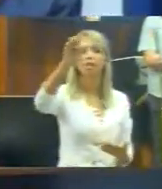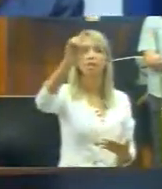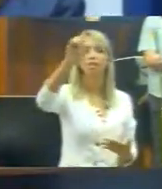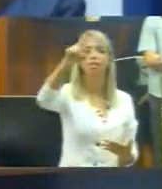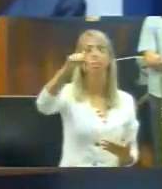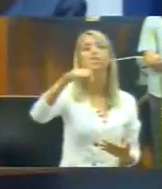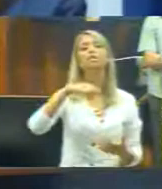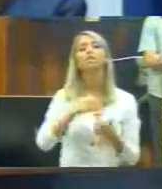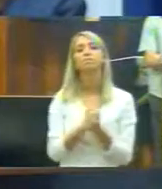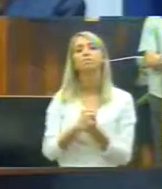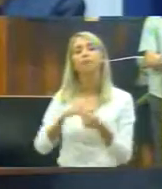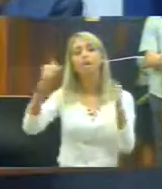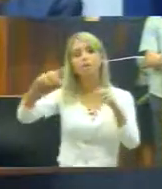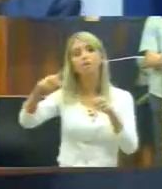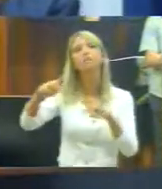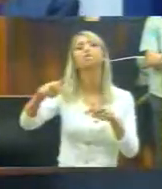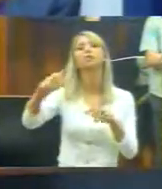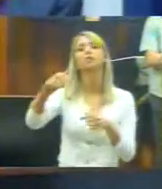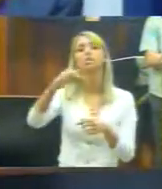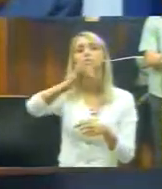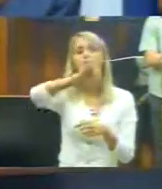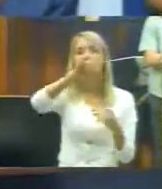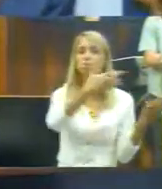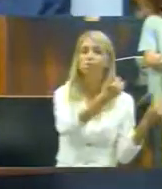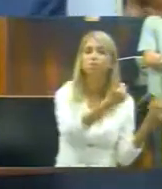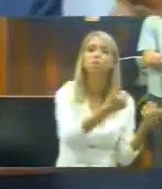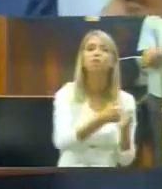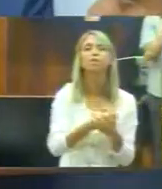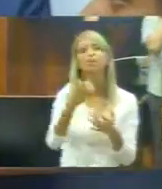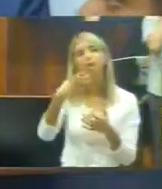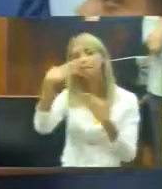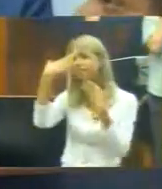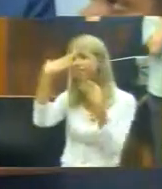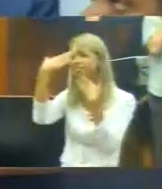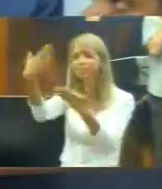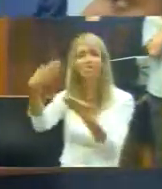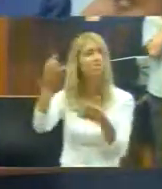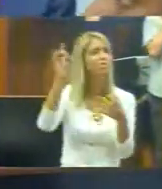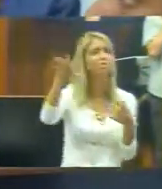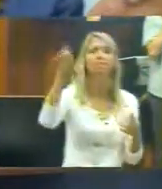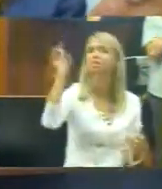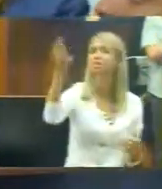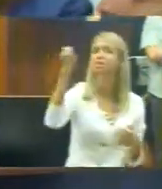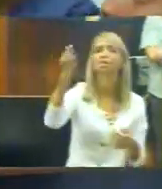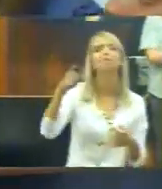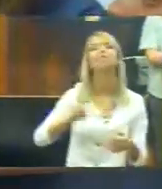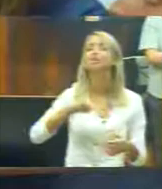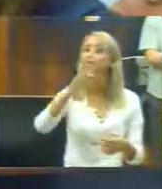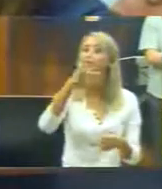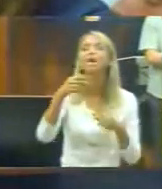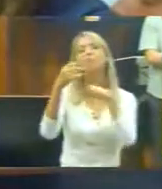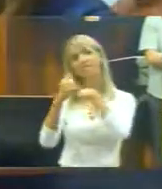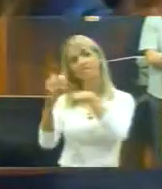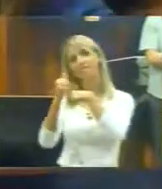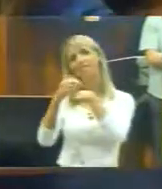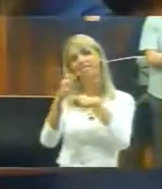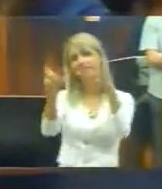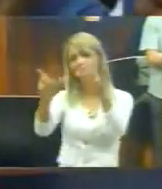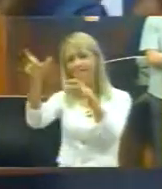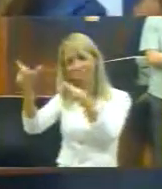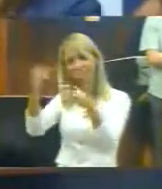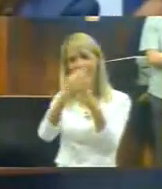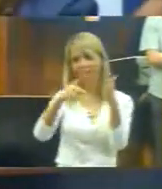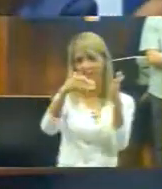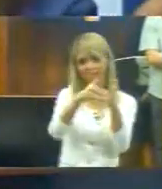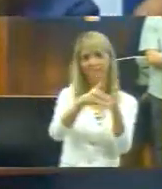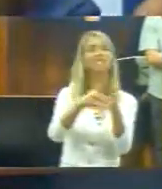da juventude do nosso município aqui presente. Quero só agradecer e dizer que continuarei cuidando de vocês até o final do